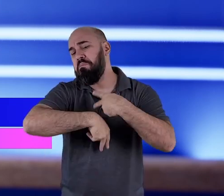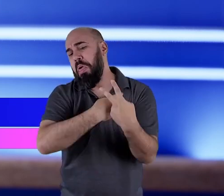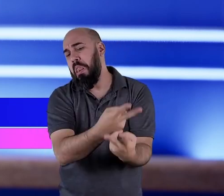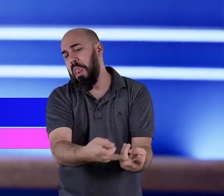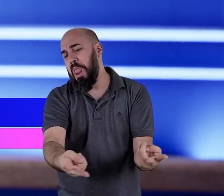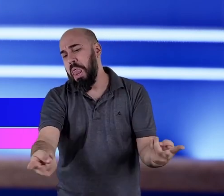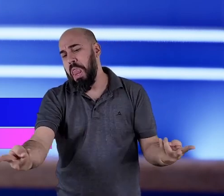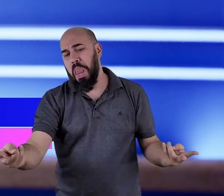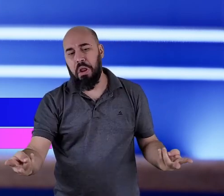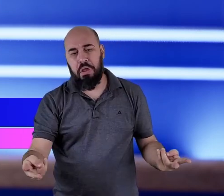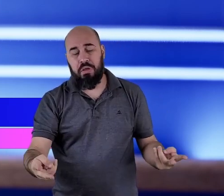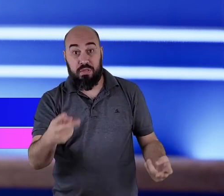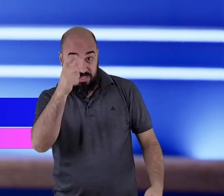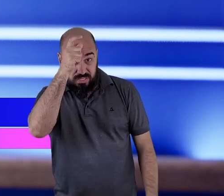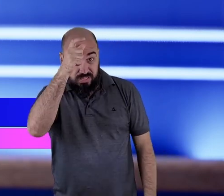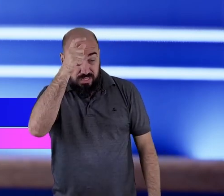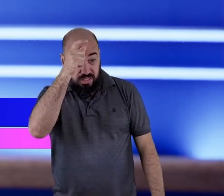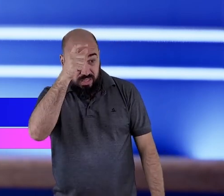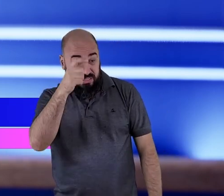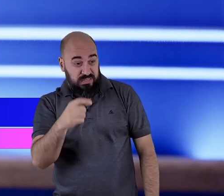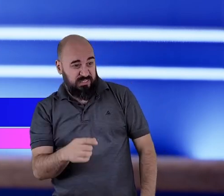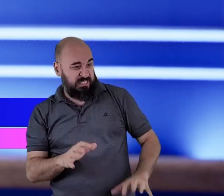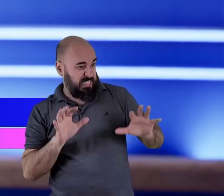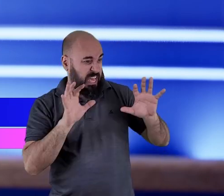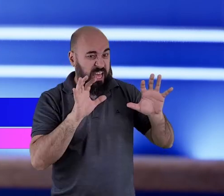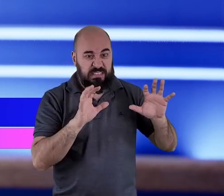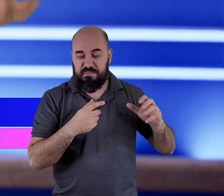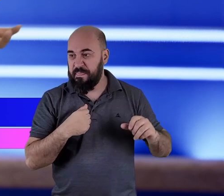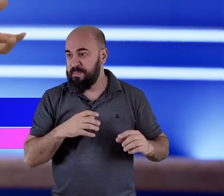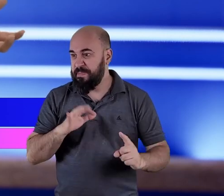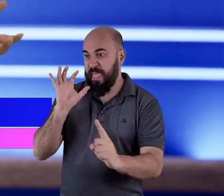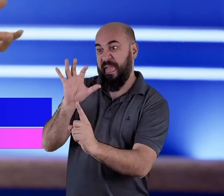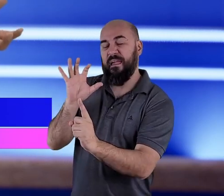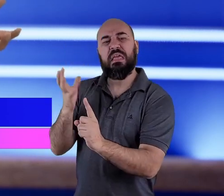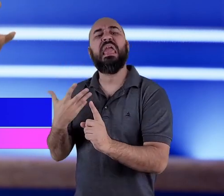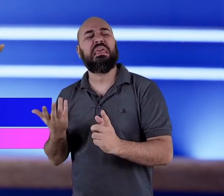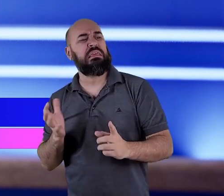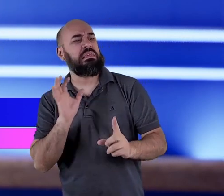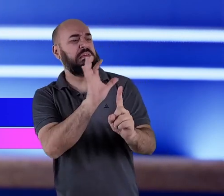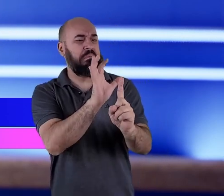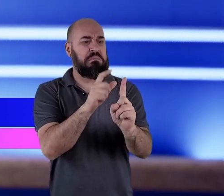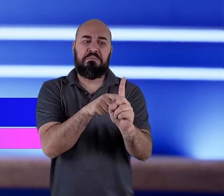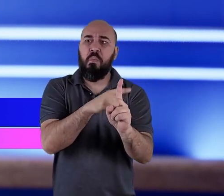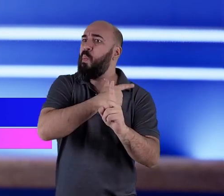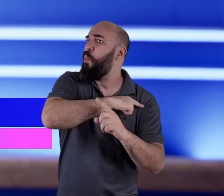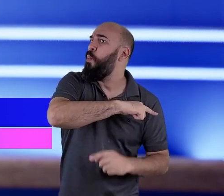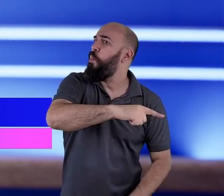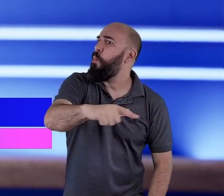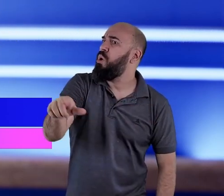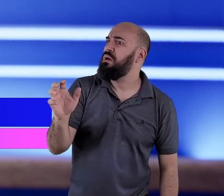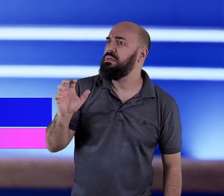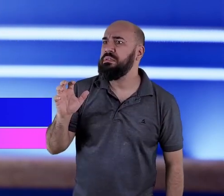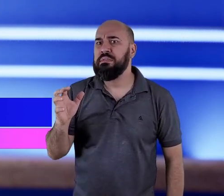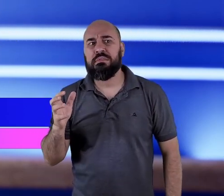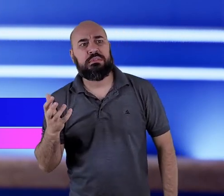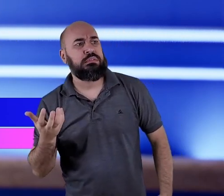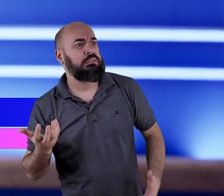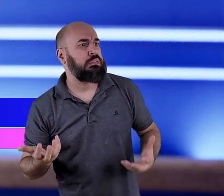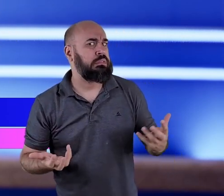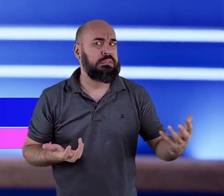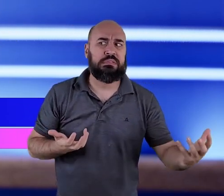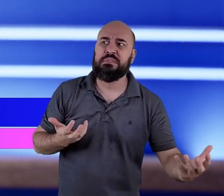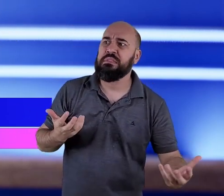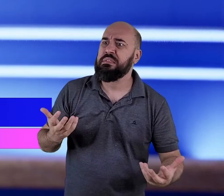que ele está preso. Ele não pode fazer o que faz de melhor. A prisão de Satanás é uma